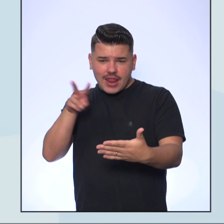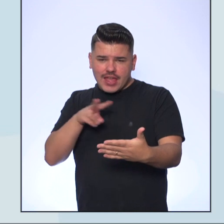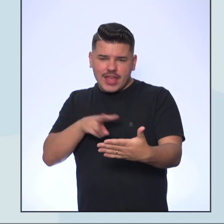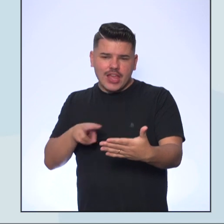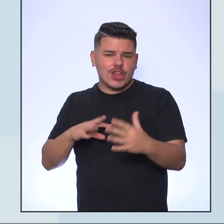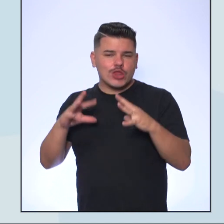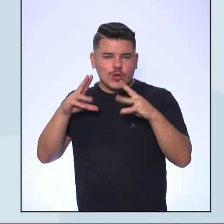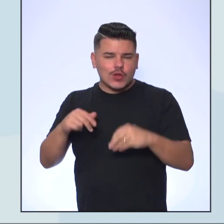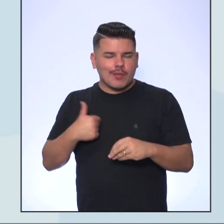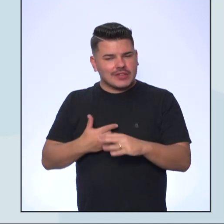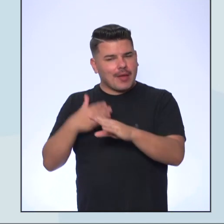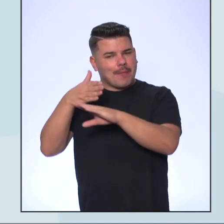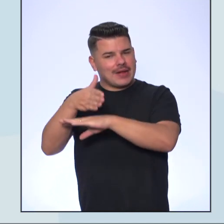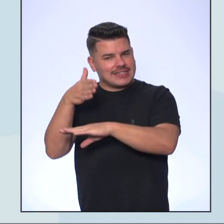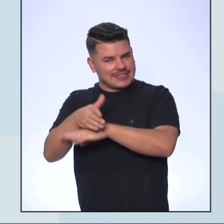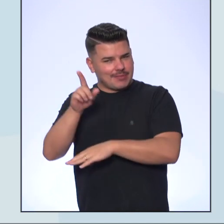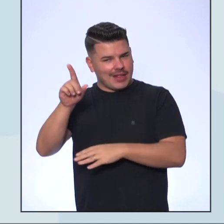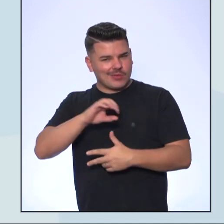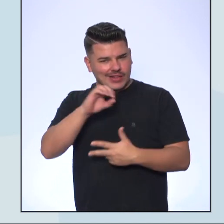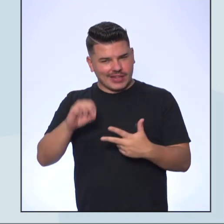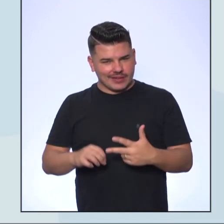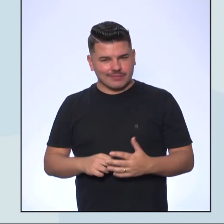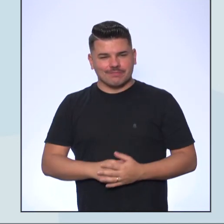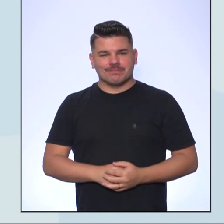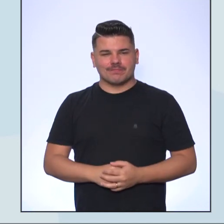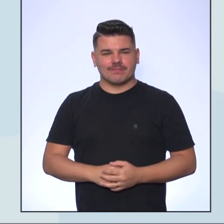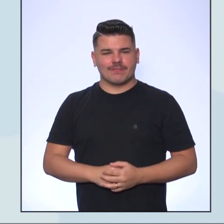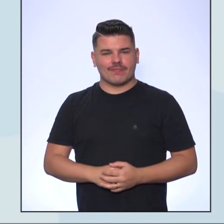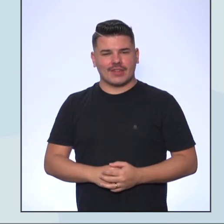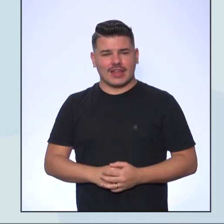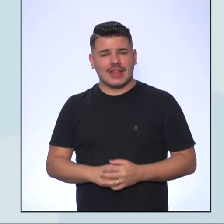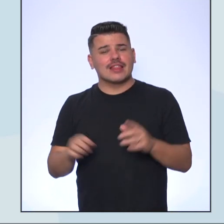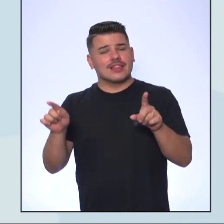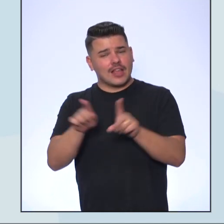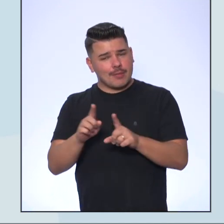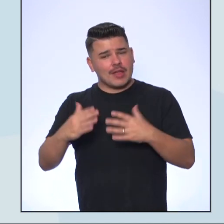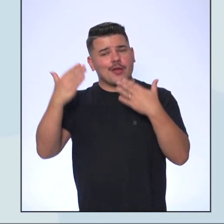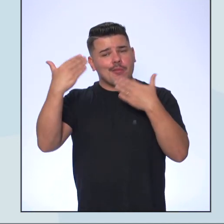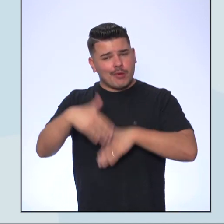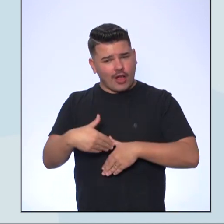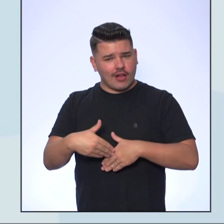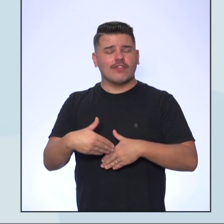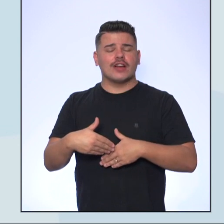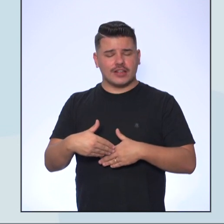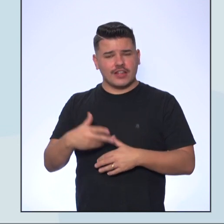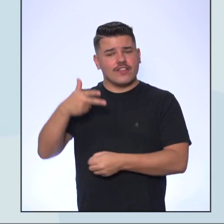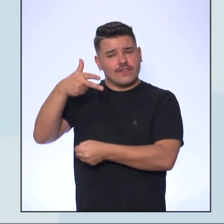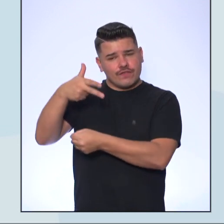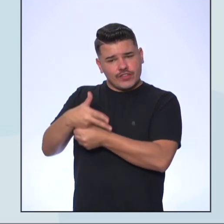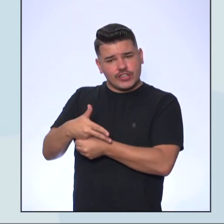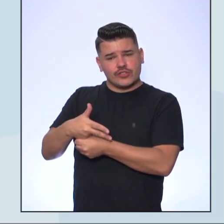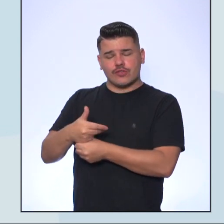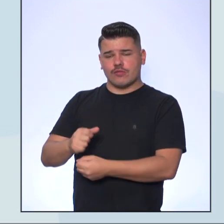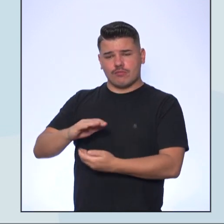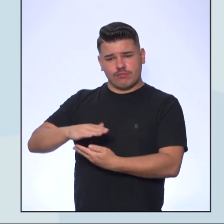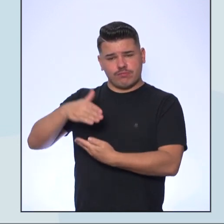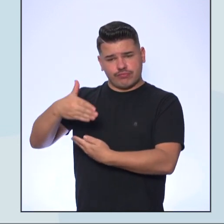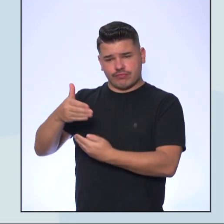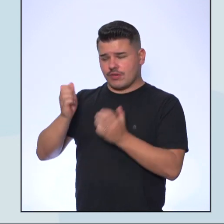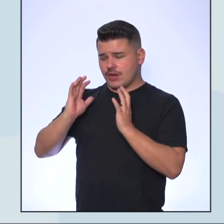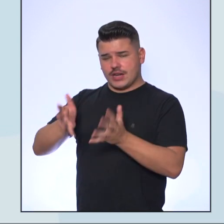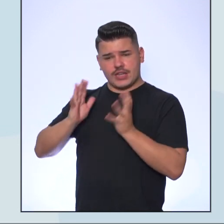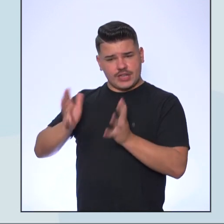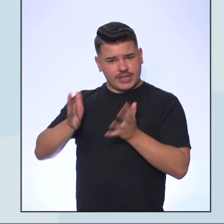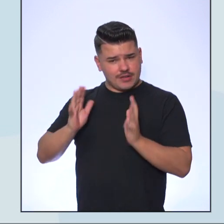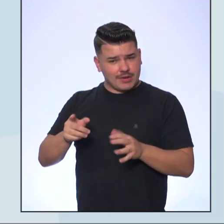cartilha do participante que já está disponível, né? E também temos provas, videoprova em Libras, para quem é necessário, e aqui